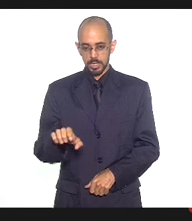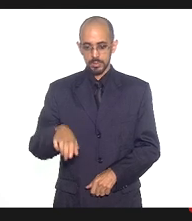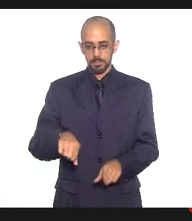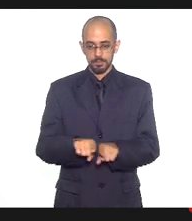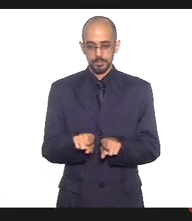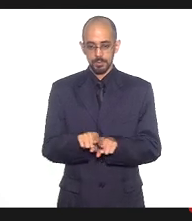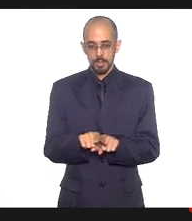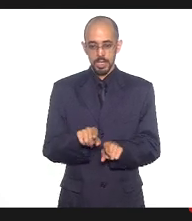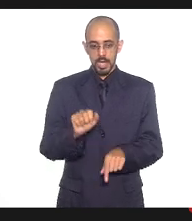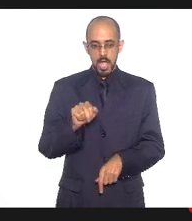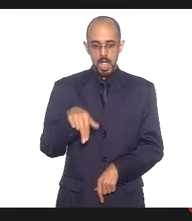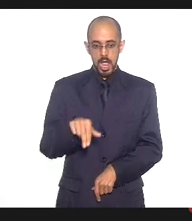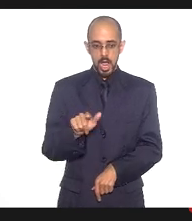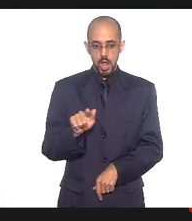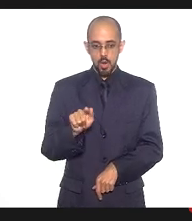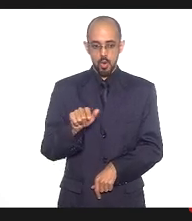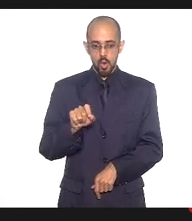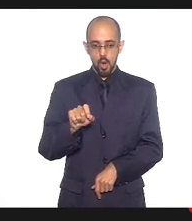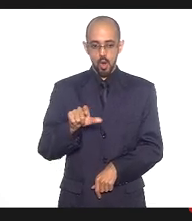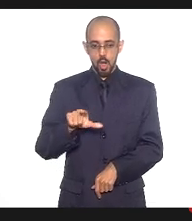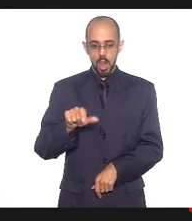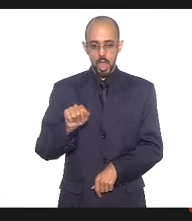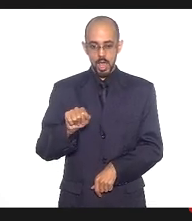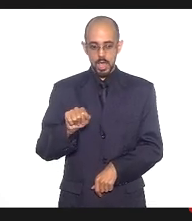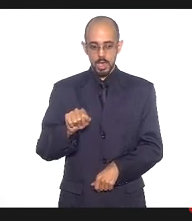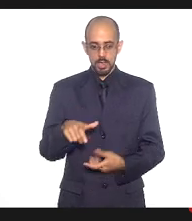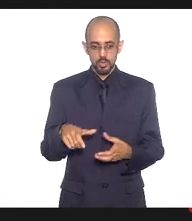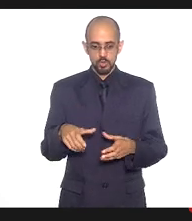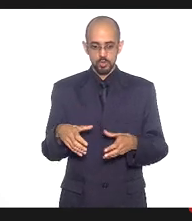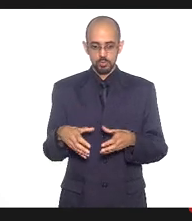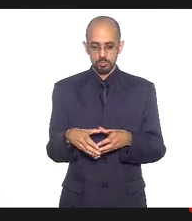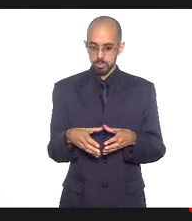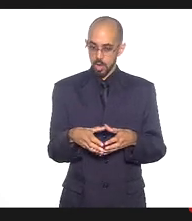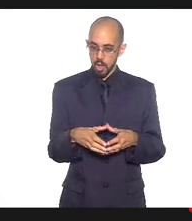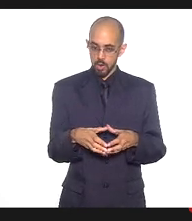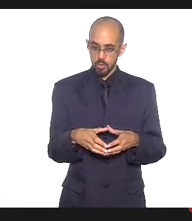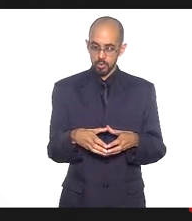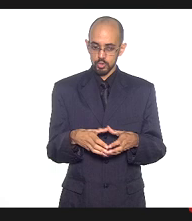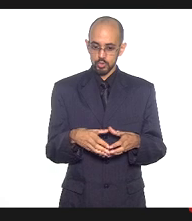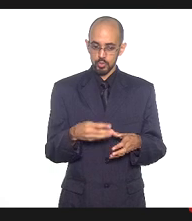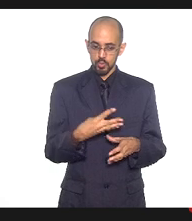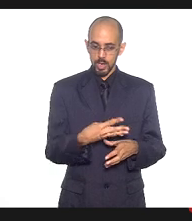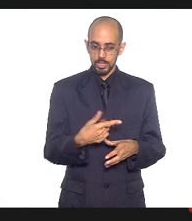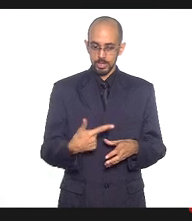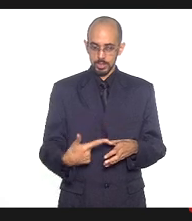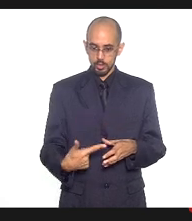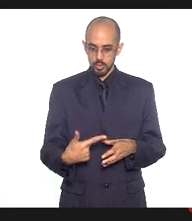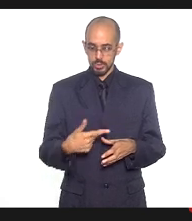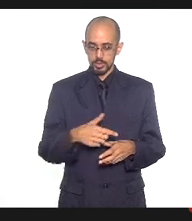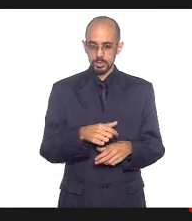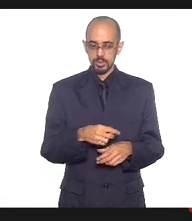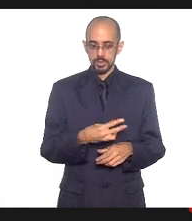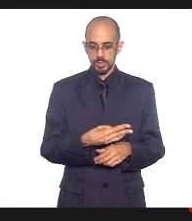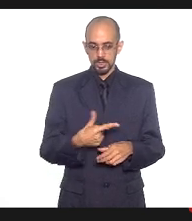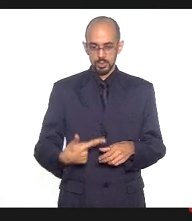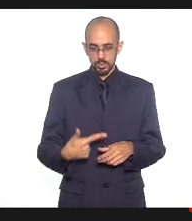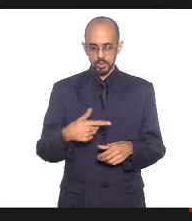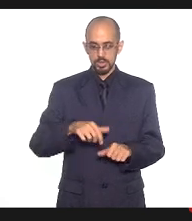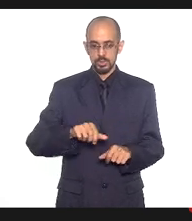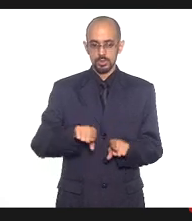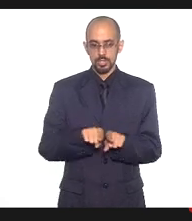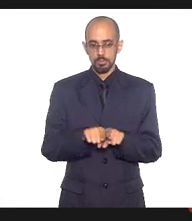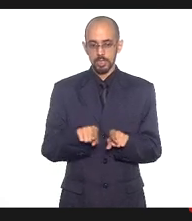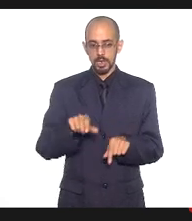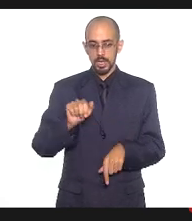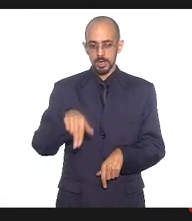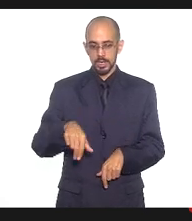blocos 32, 14, 14K, e também na Namíbia, em Angola já em produção, na